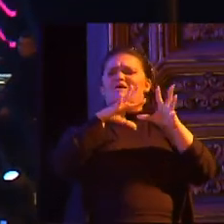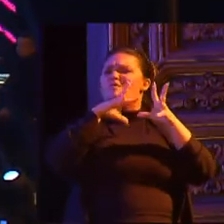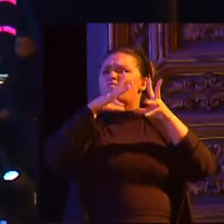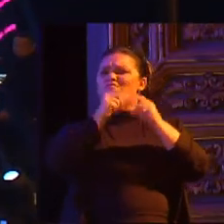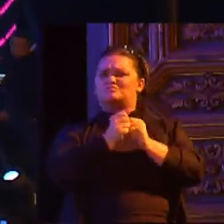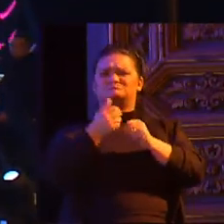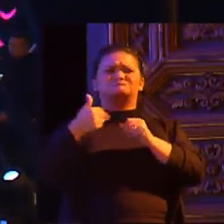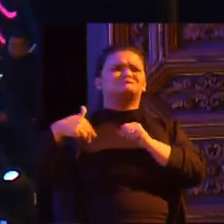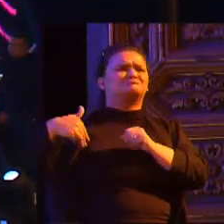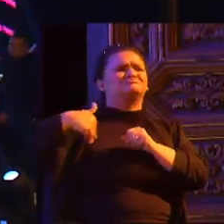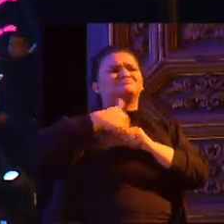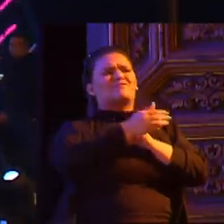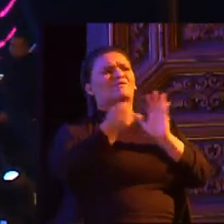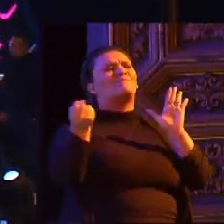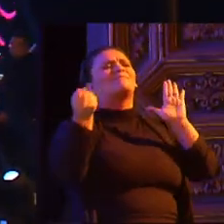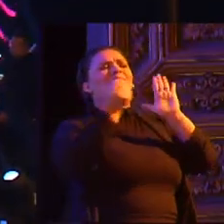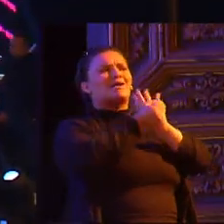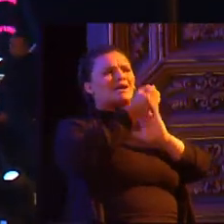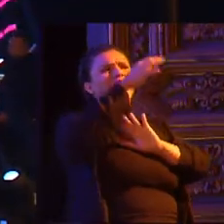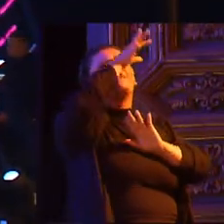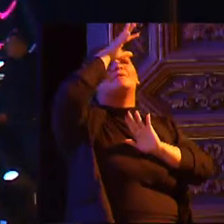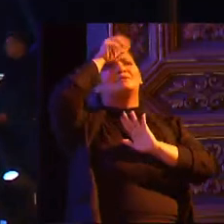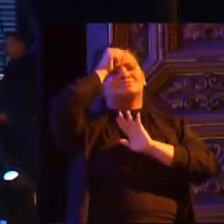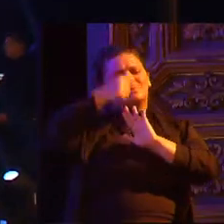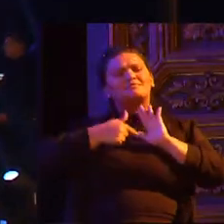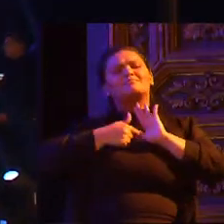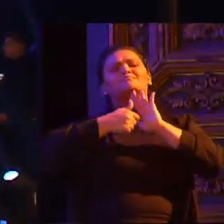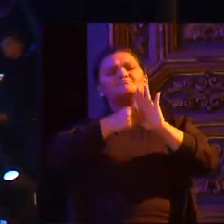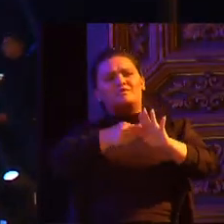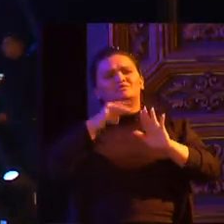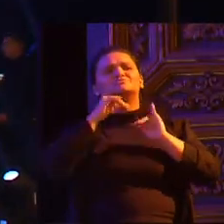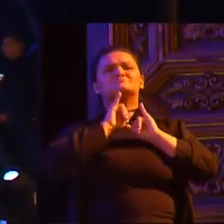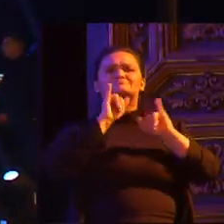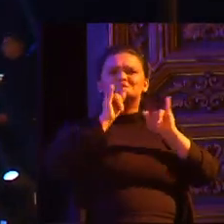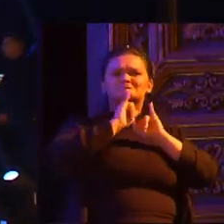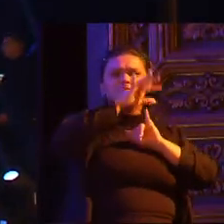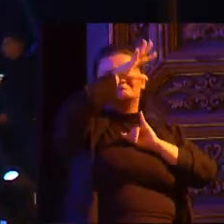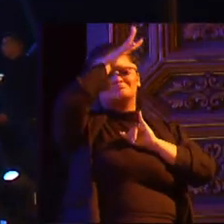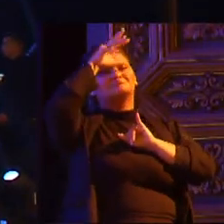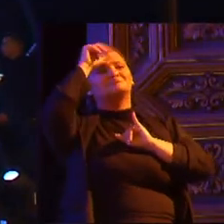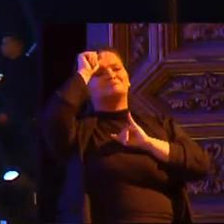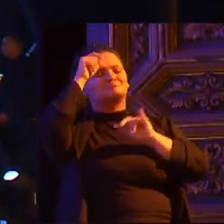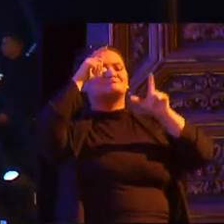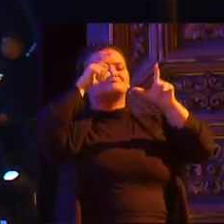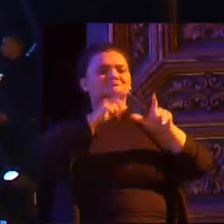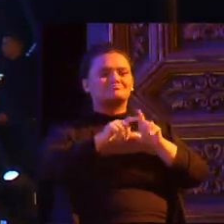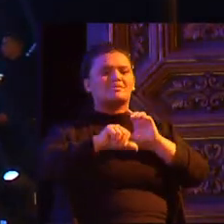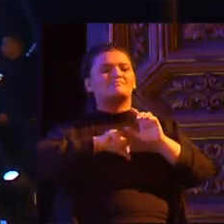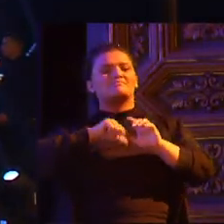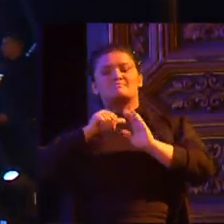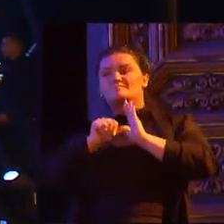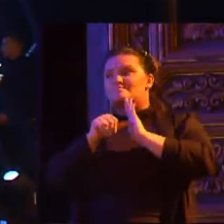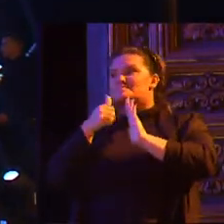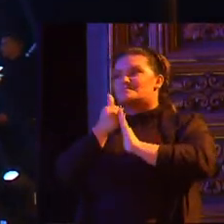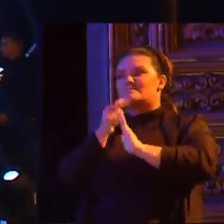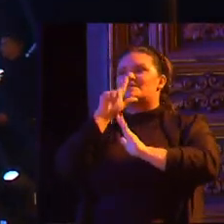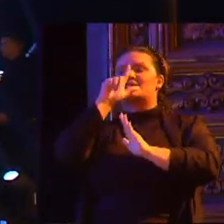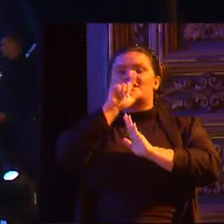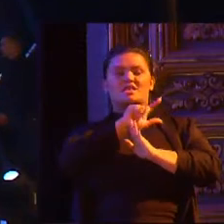passam, deixa o recado da Amazônia, contando essa história de um território em primeira pessoa. São